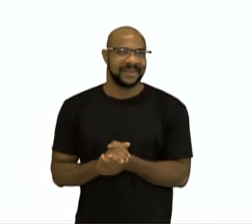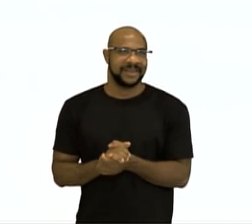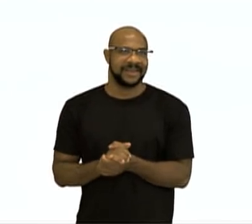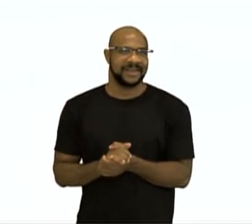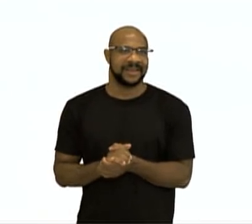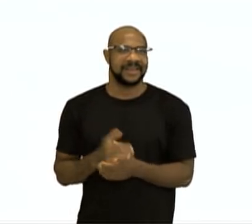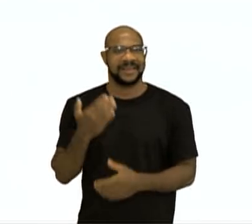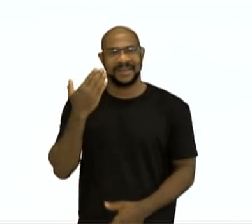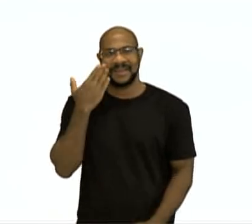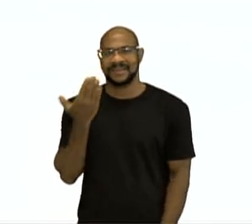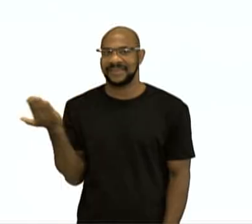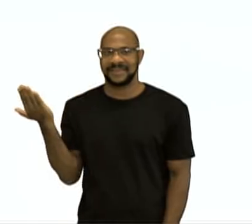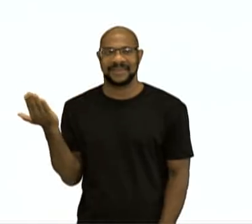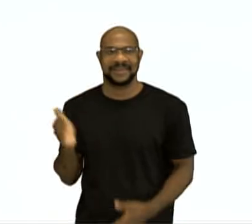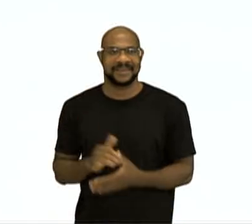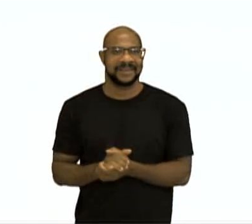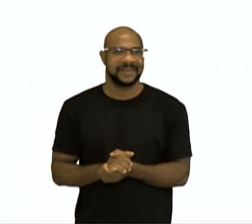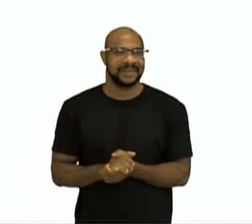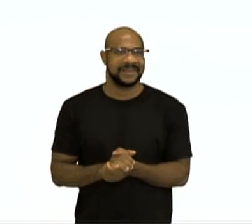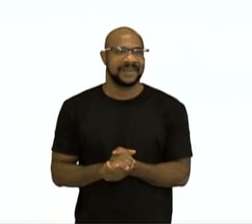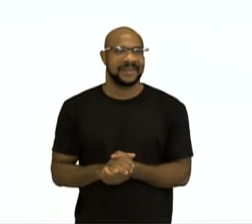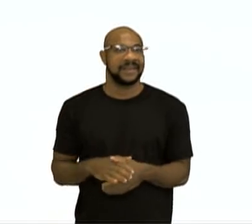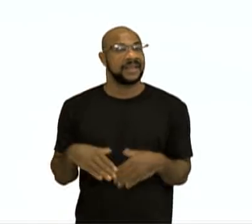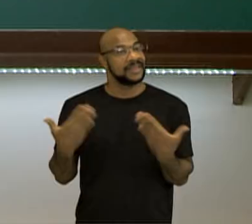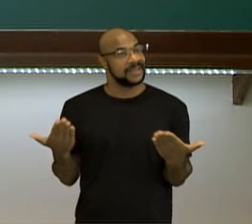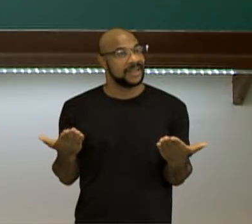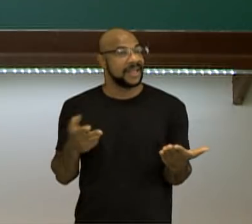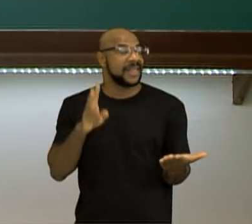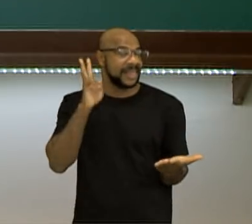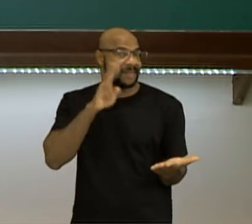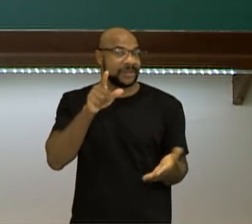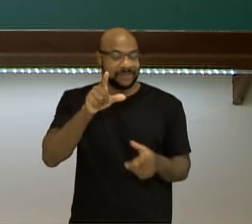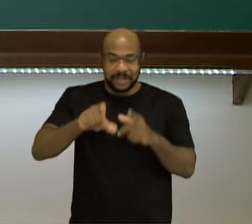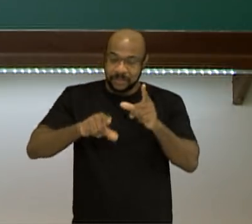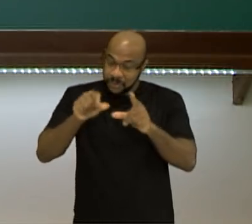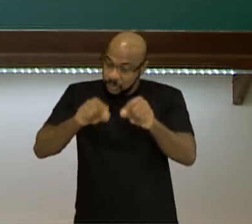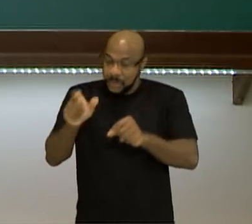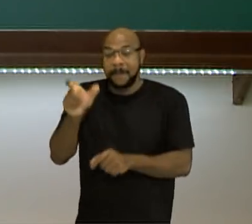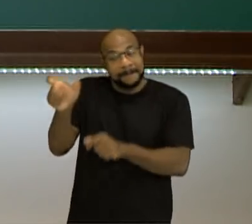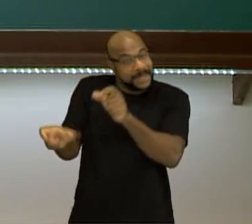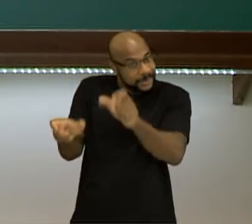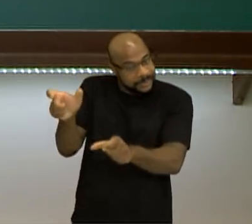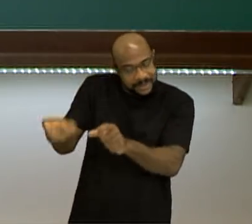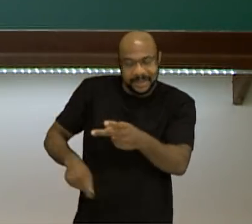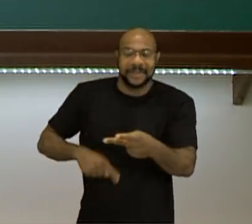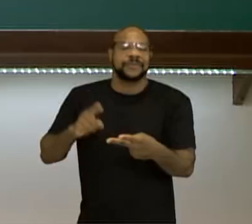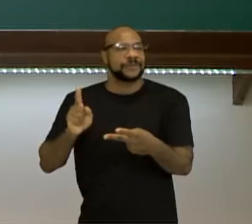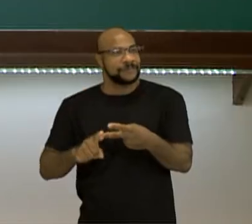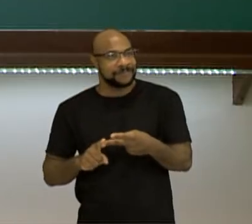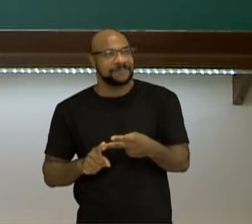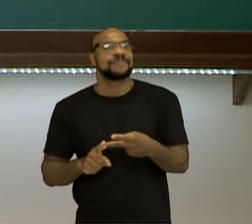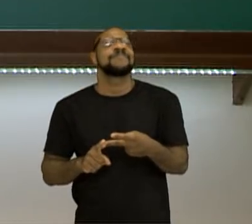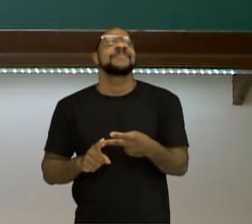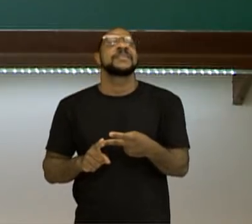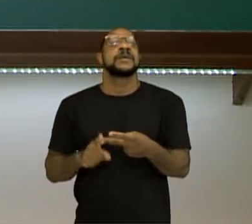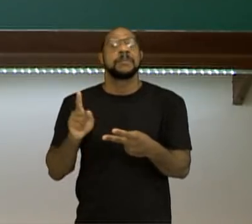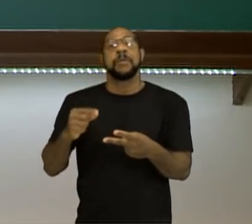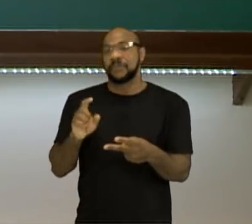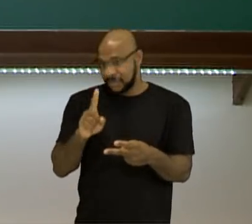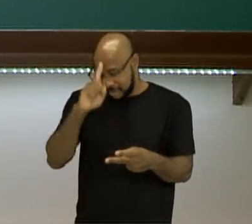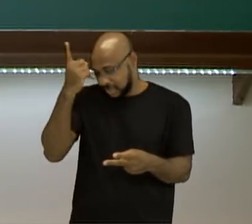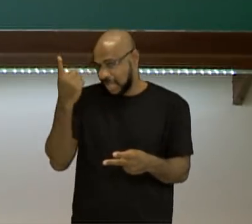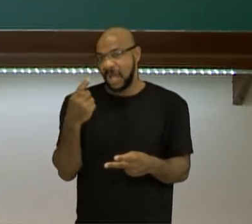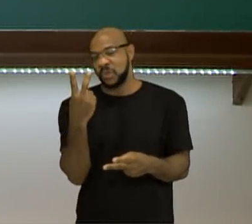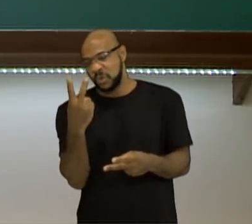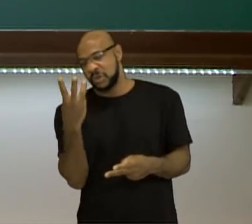tá? Então, relembrando aqui, você vai escolher um personagem, pode criar mais um,